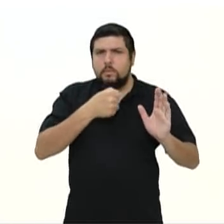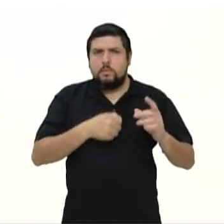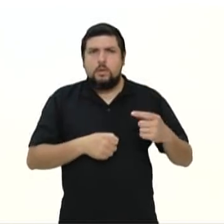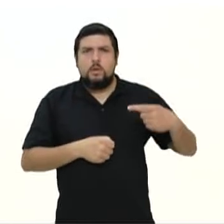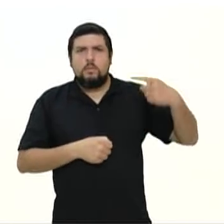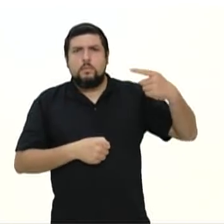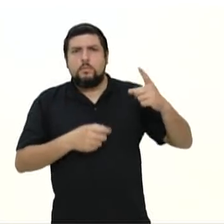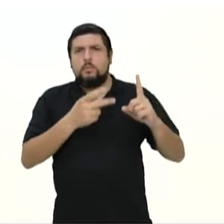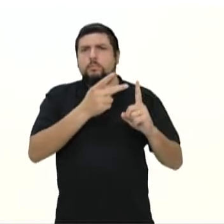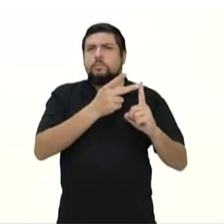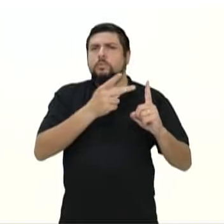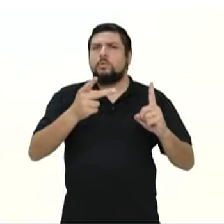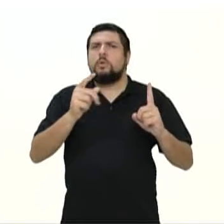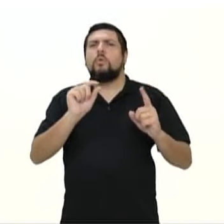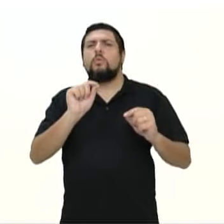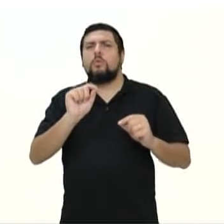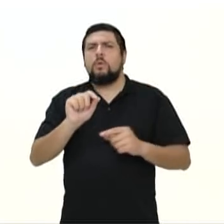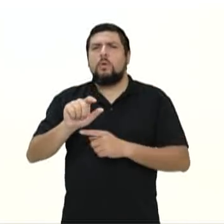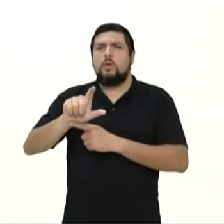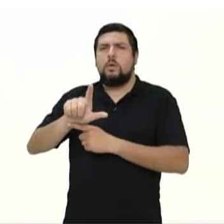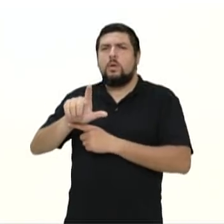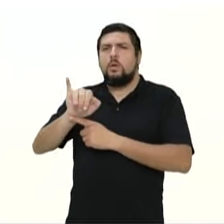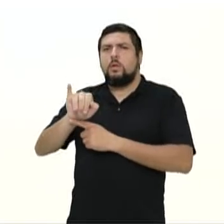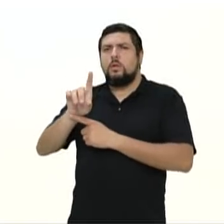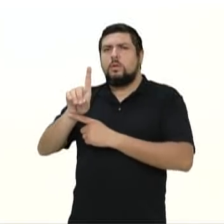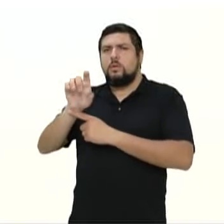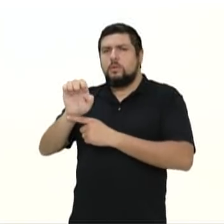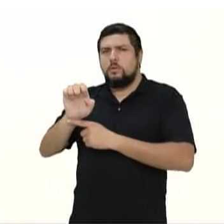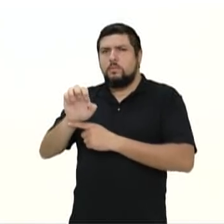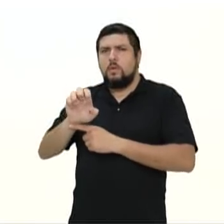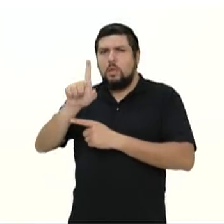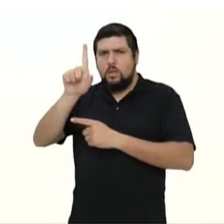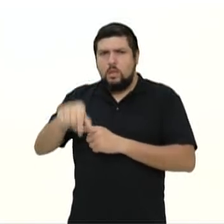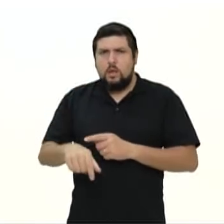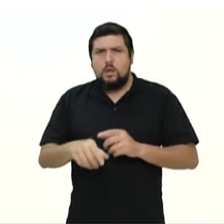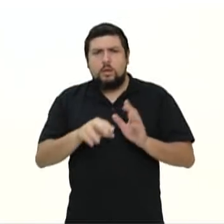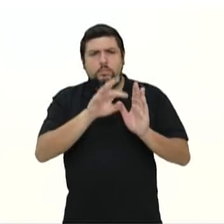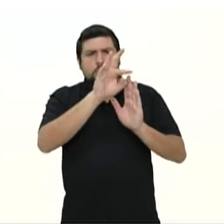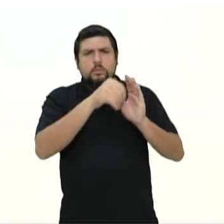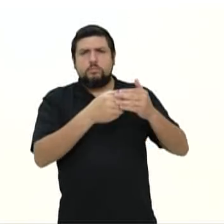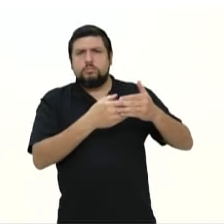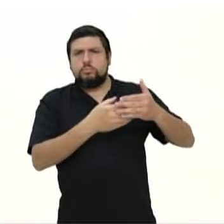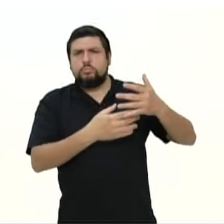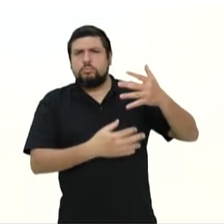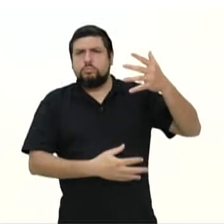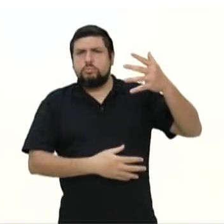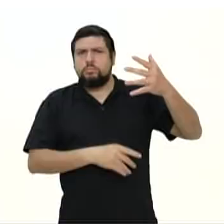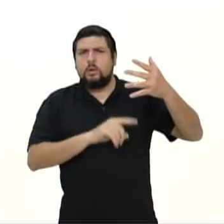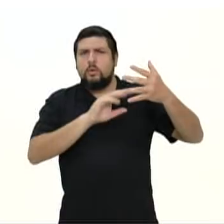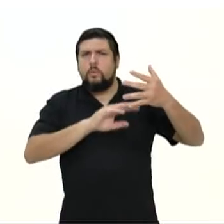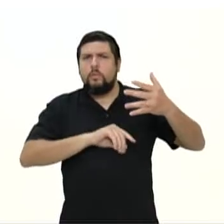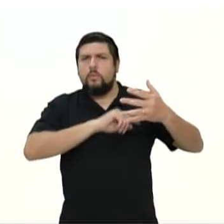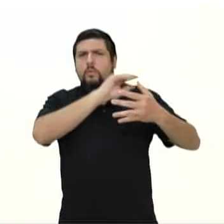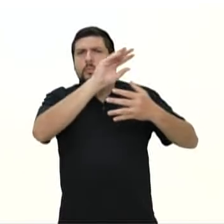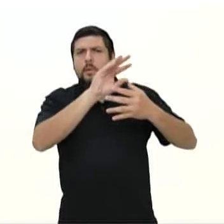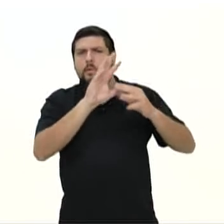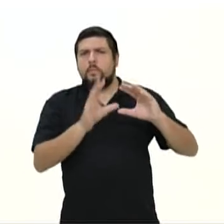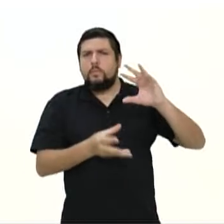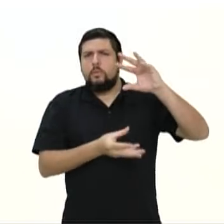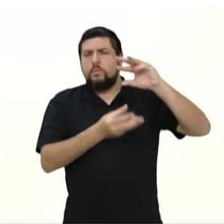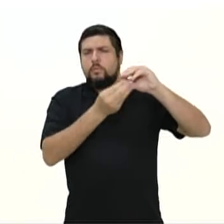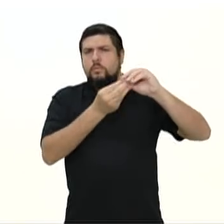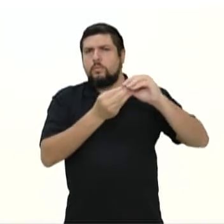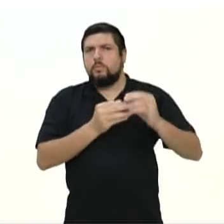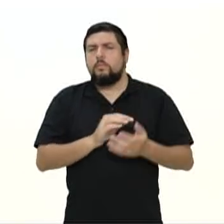ser o lead, que consiste na síntese das informações relatadas. Releia um trecho do